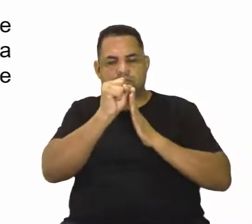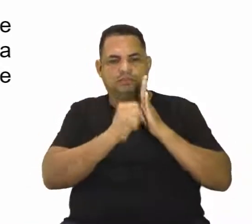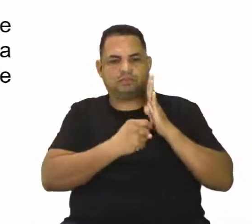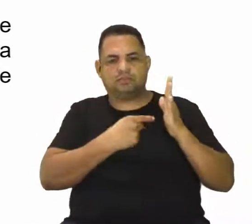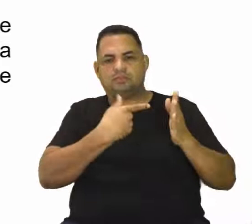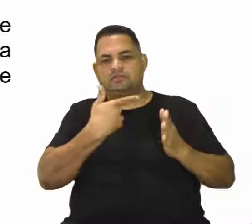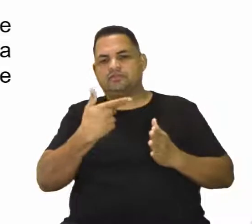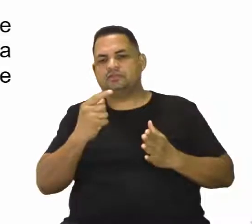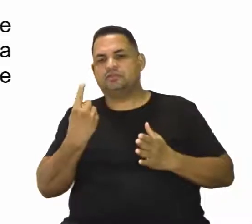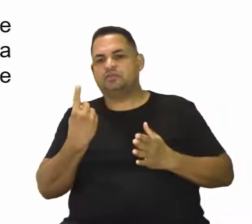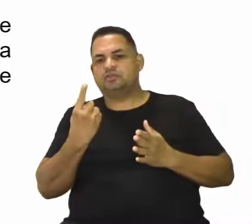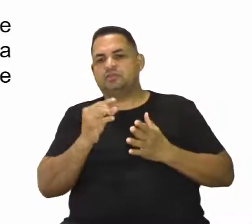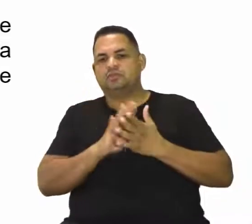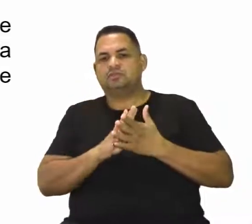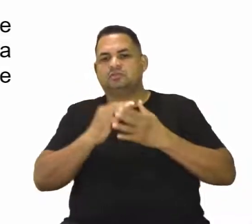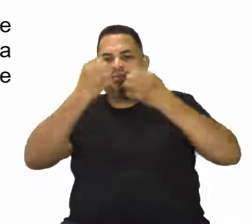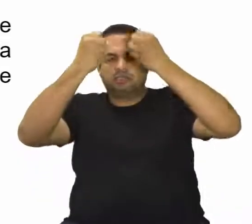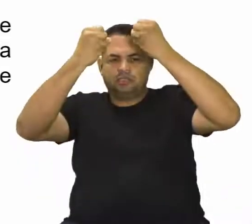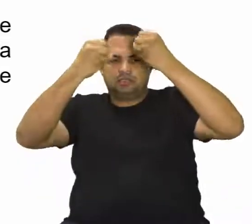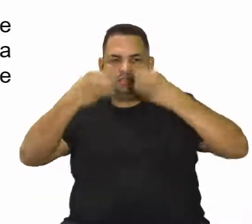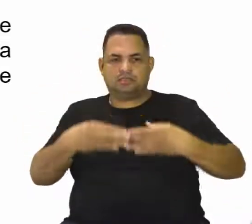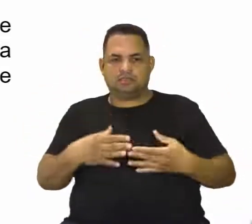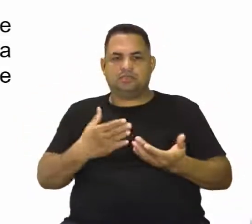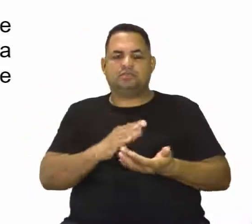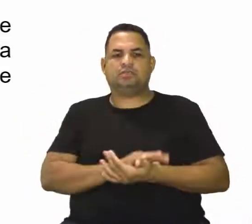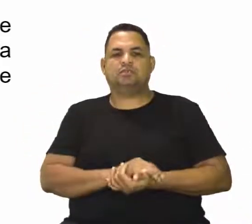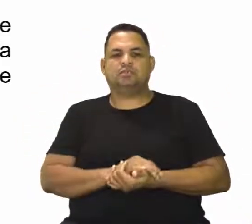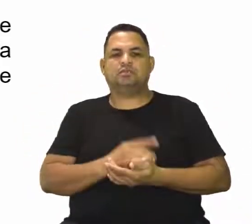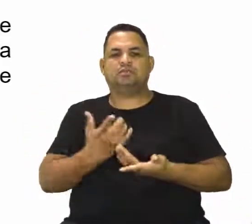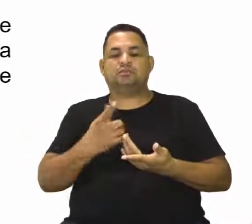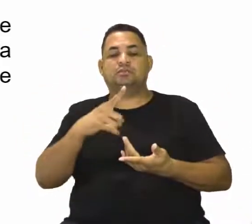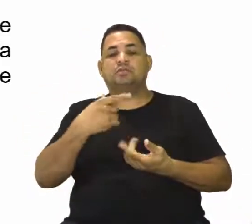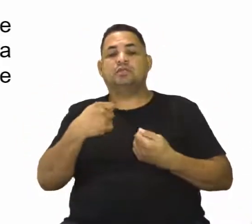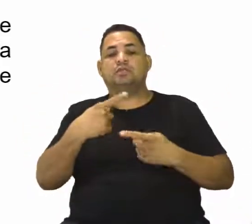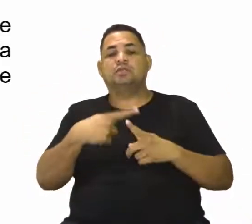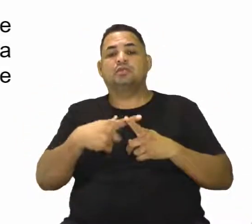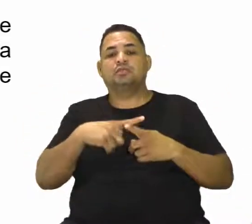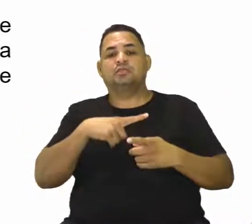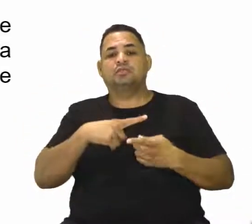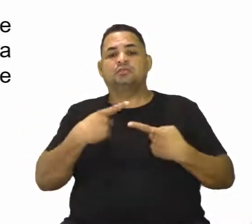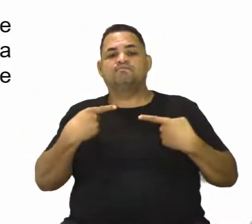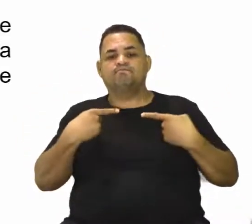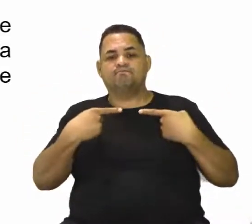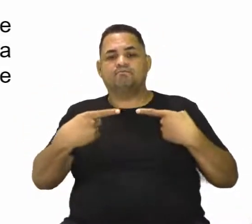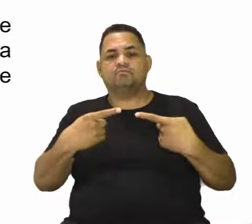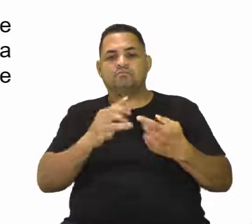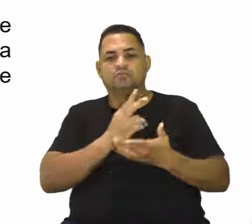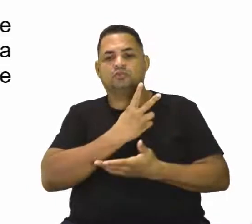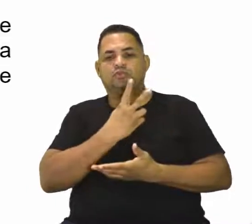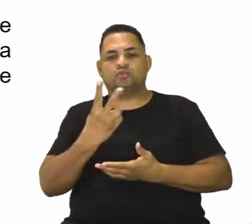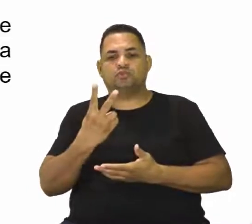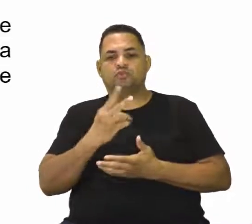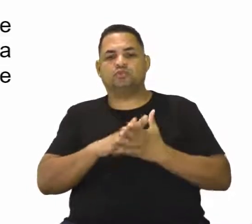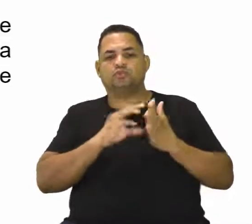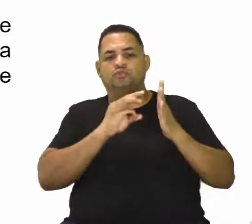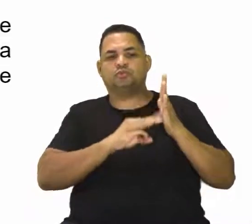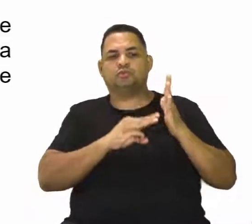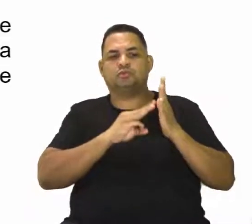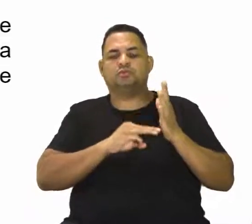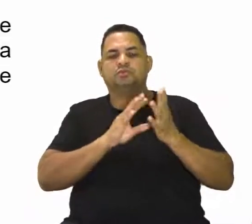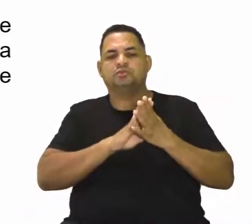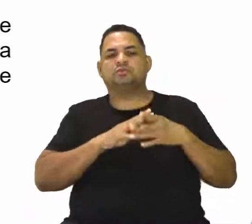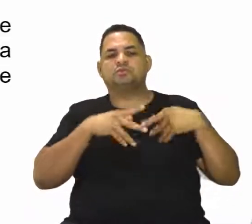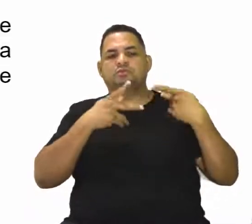Século 21 seriam explicado pela existência de um conflito entre dois modelos de